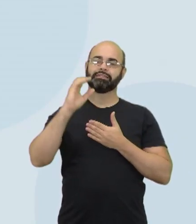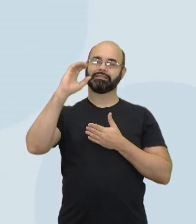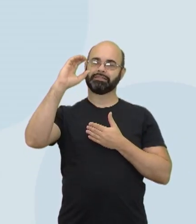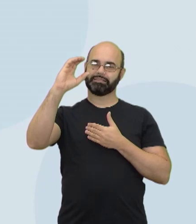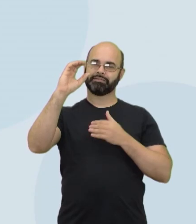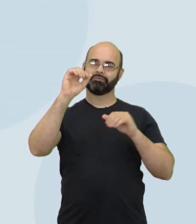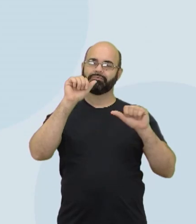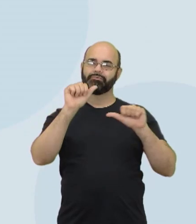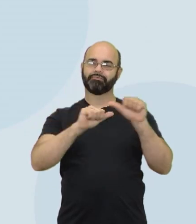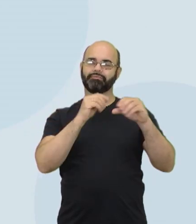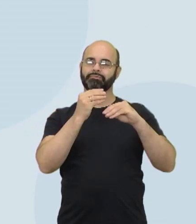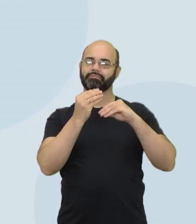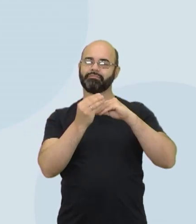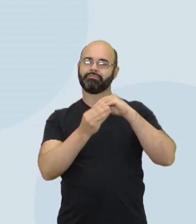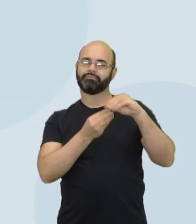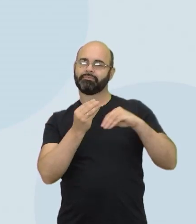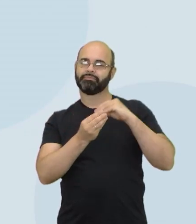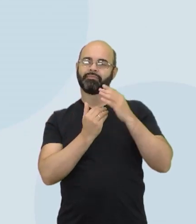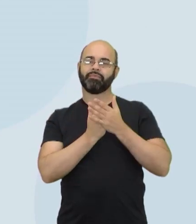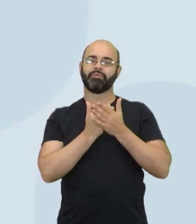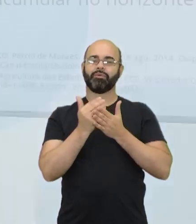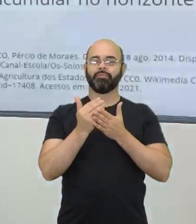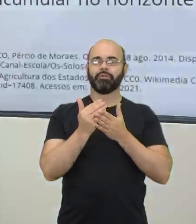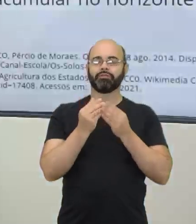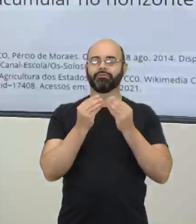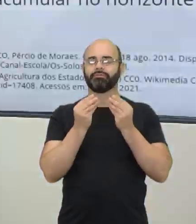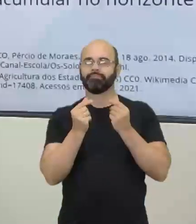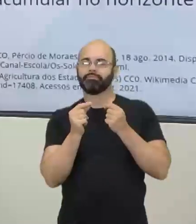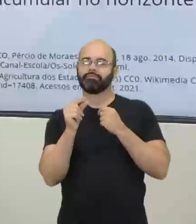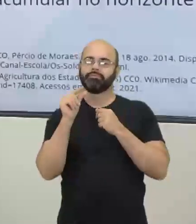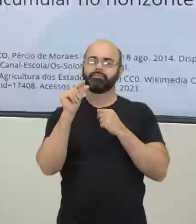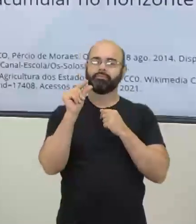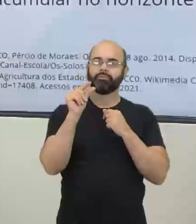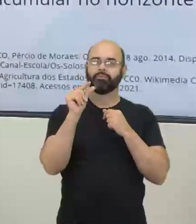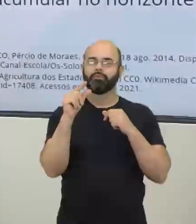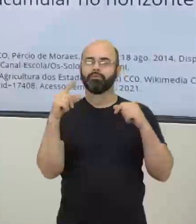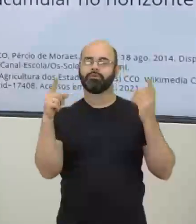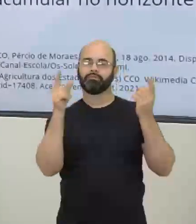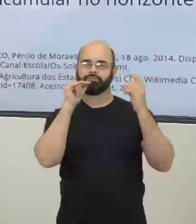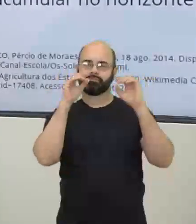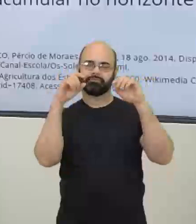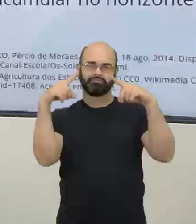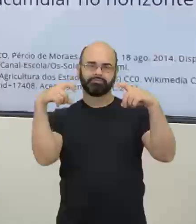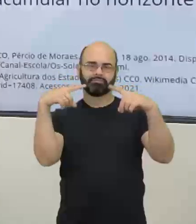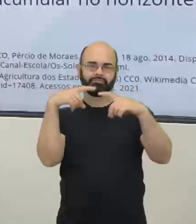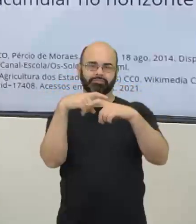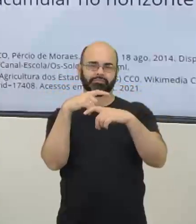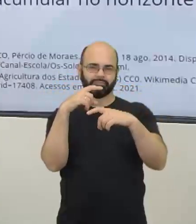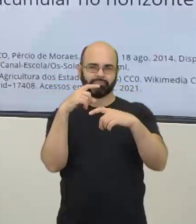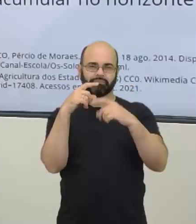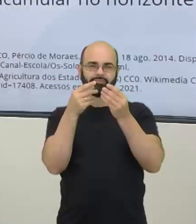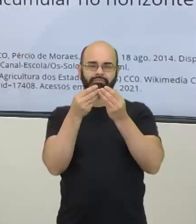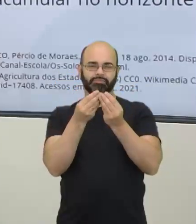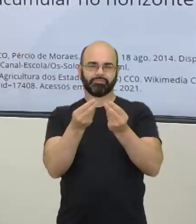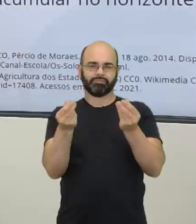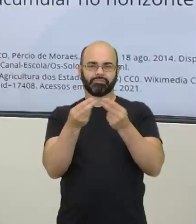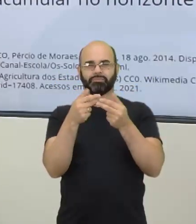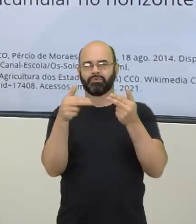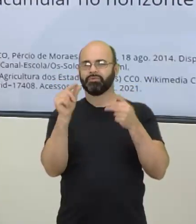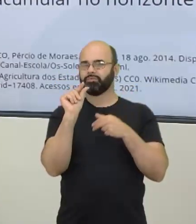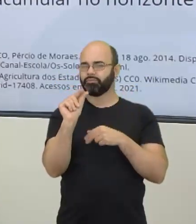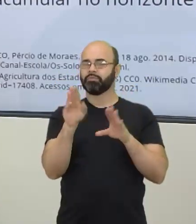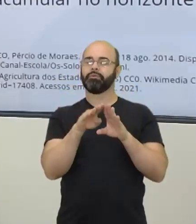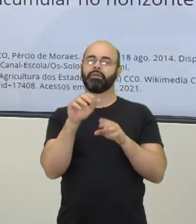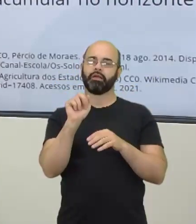com fragmentos, né, com um pouquinho de material orgânico, mas bem pouco, né? Tem também o